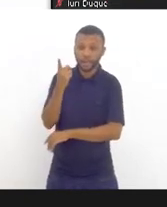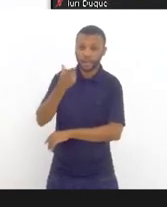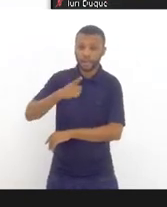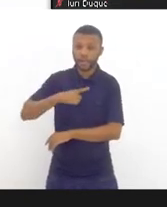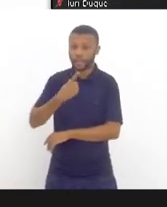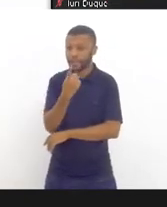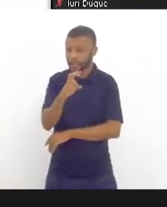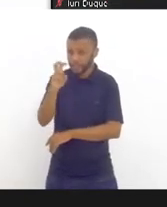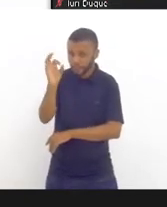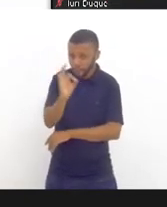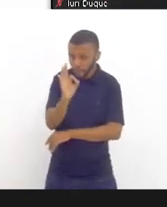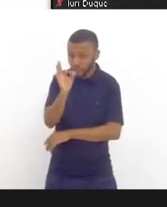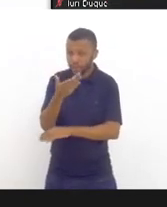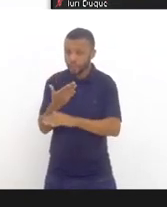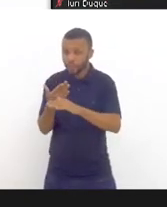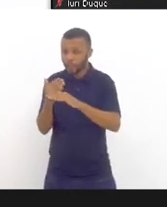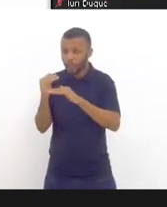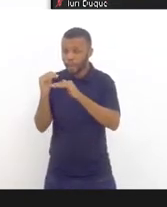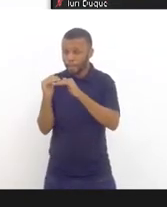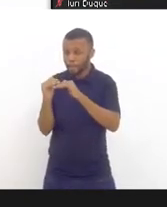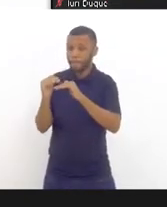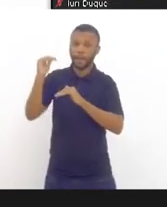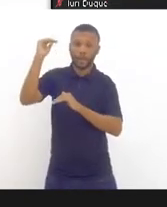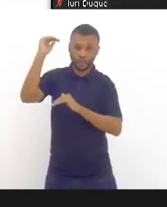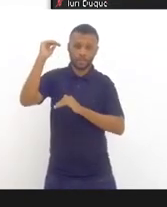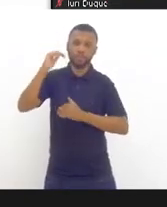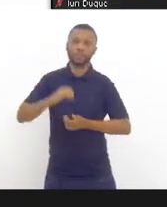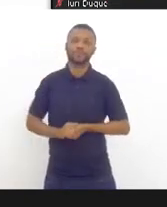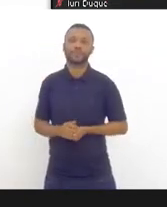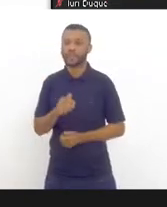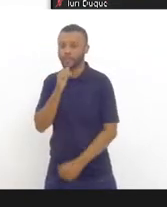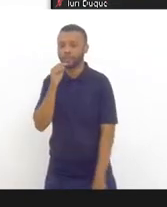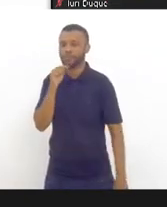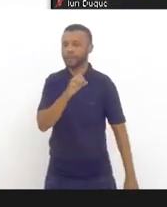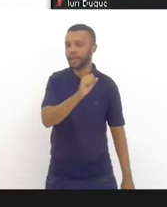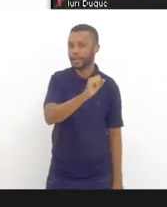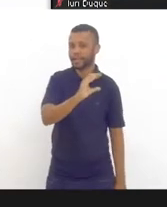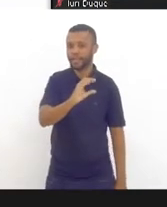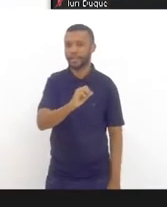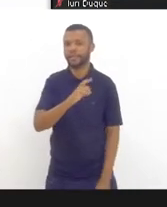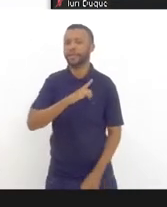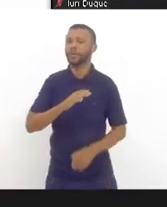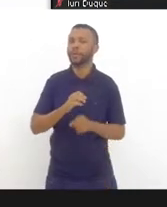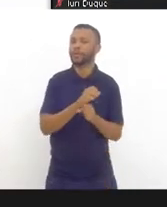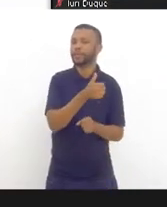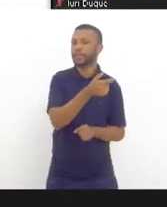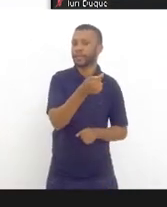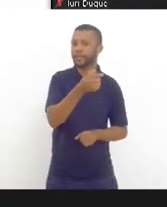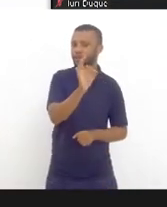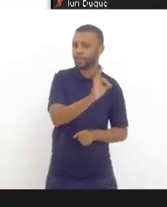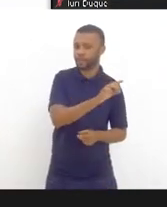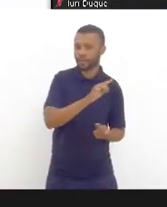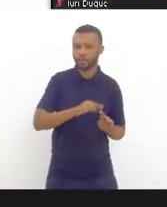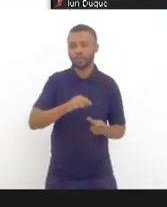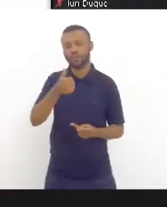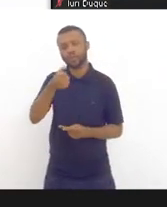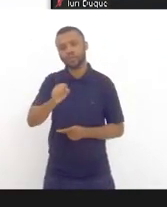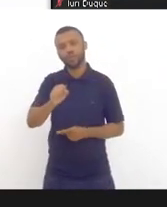15%. 15%, por exemplo, em Santa Catarina, 17%, no Rio Grande do Sul, 18%, no